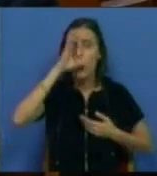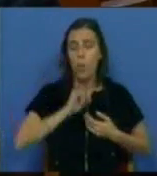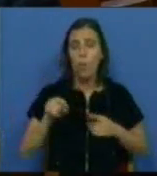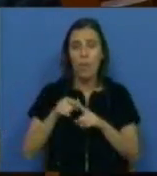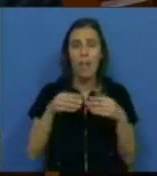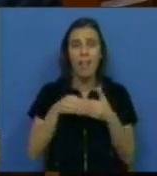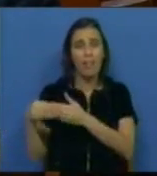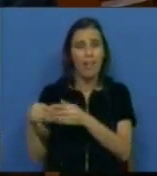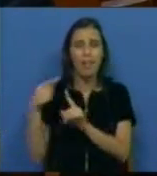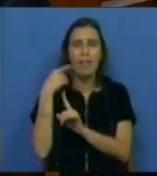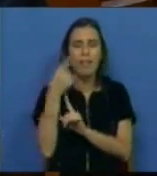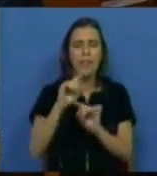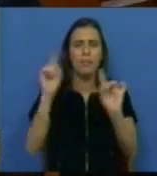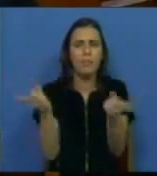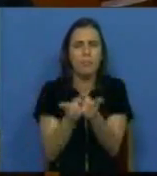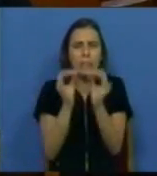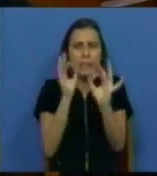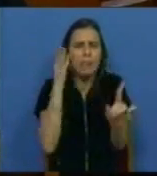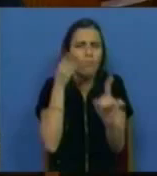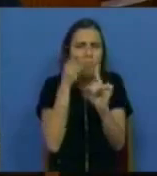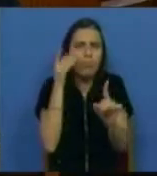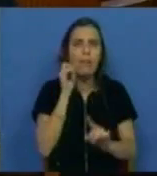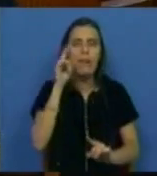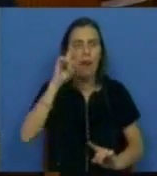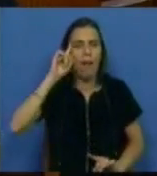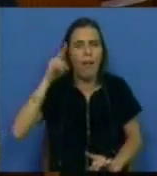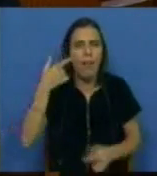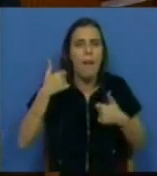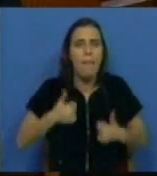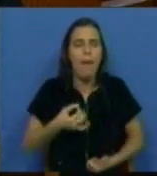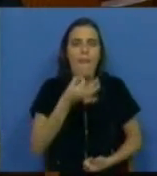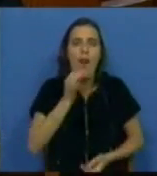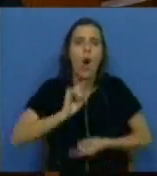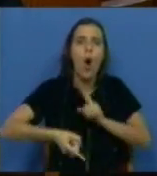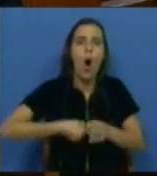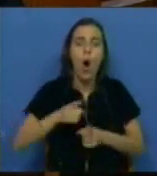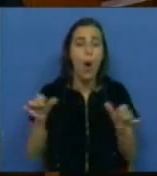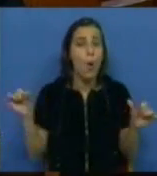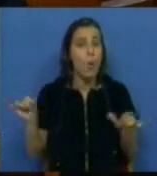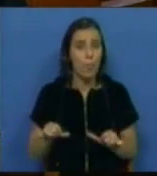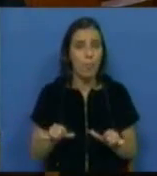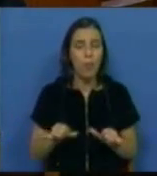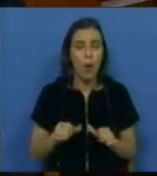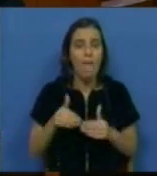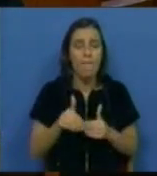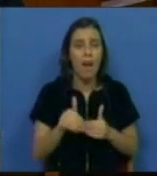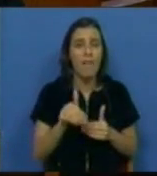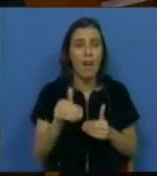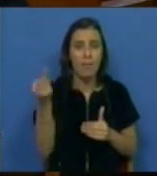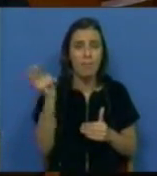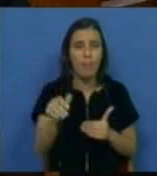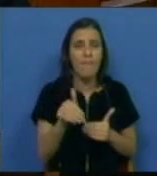Coelho sintetizou-a em palavras definitivas de quem sabe bem do que fala. O pior ainda está para